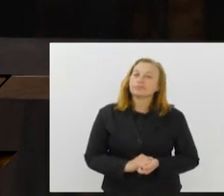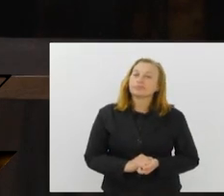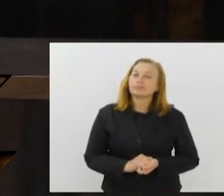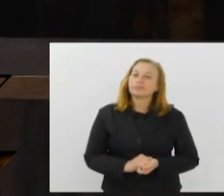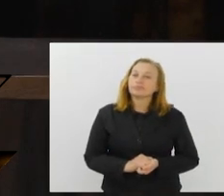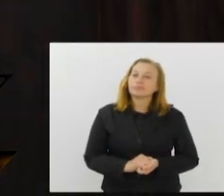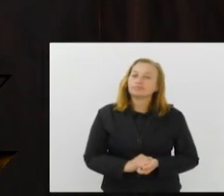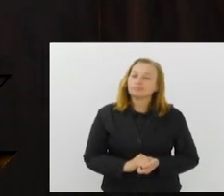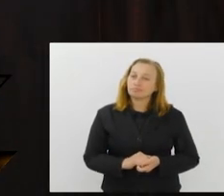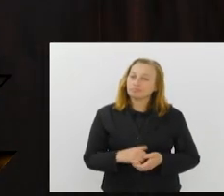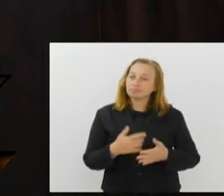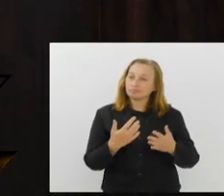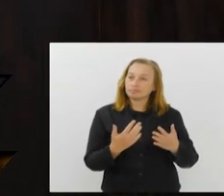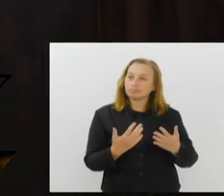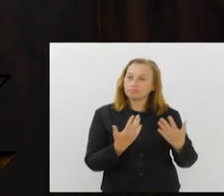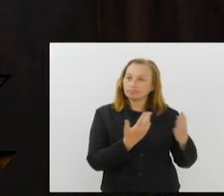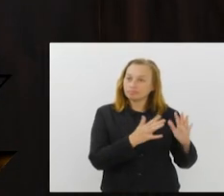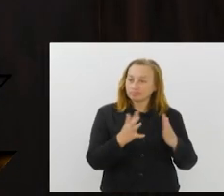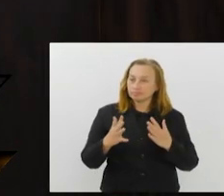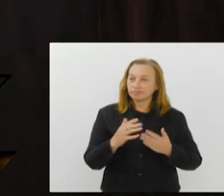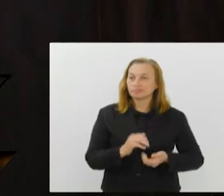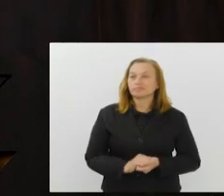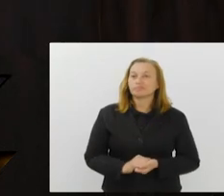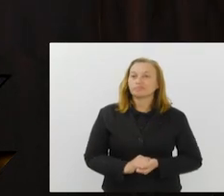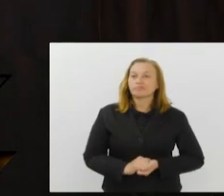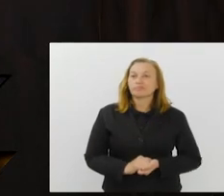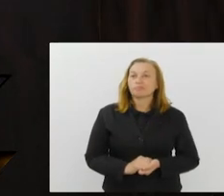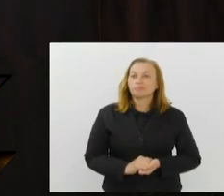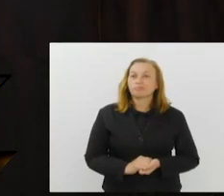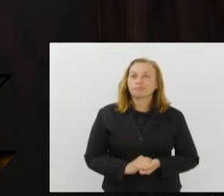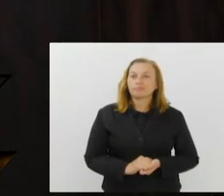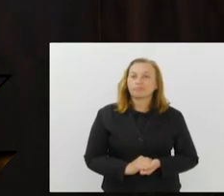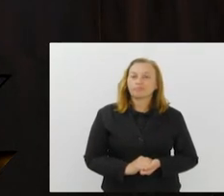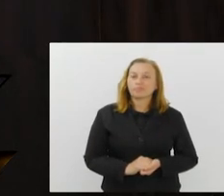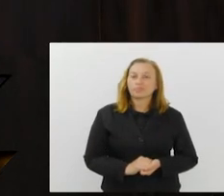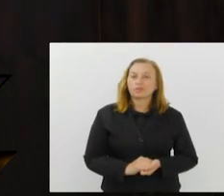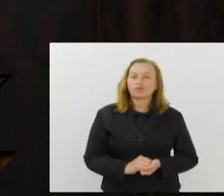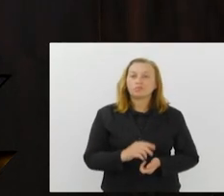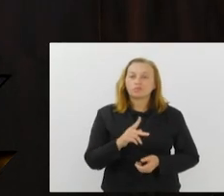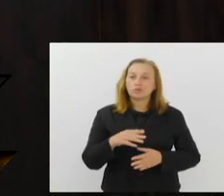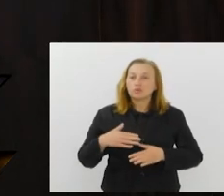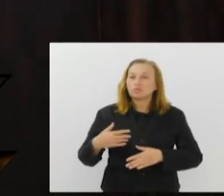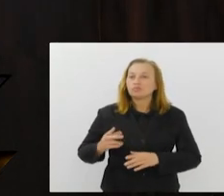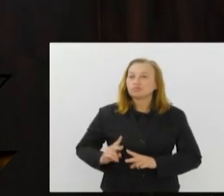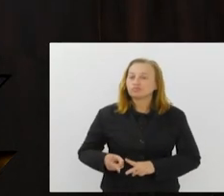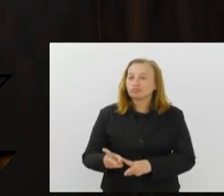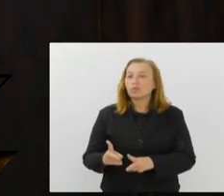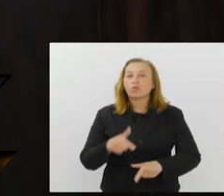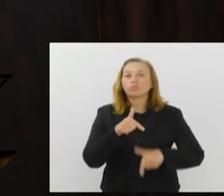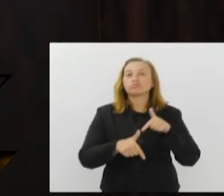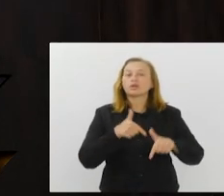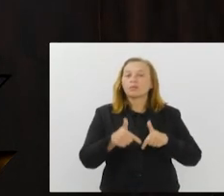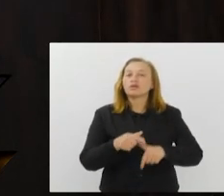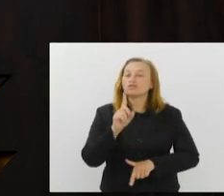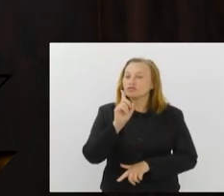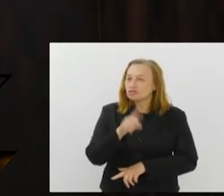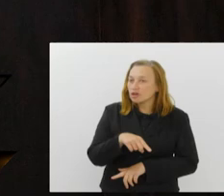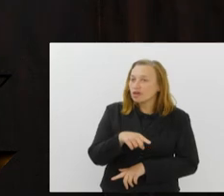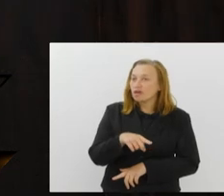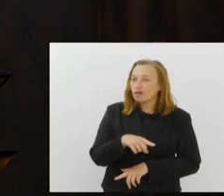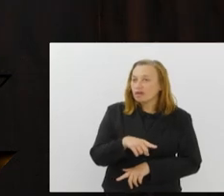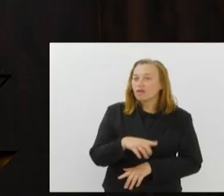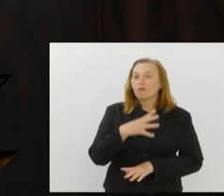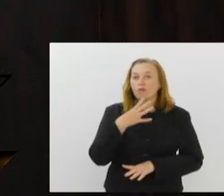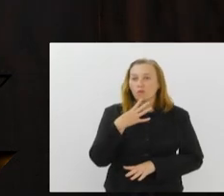adoração Total tem pelo seu pai e Deu sequência a um trabalho que já era muito muito